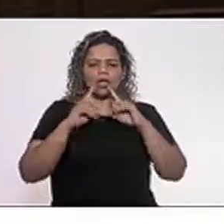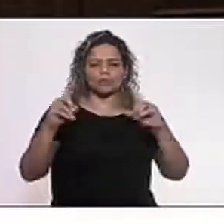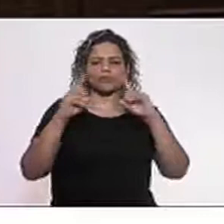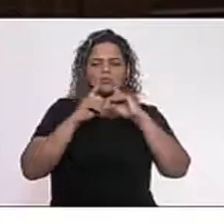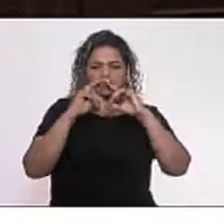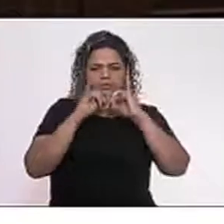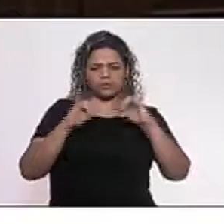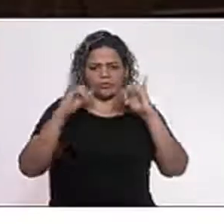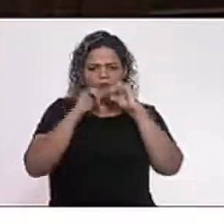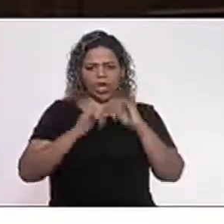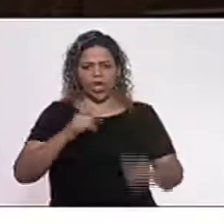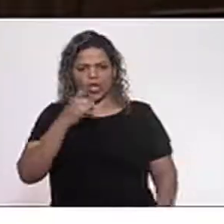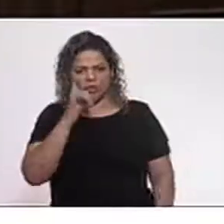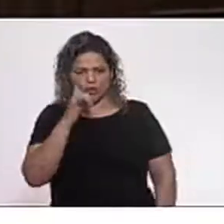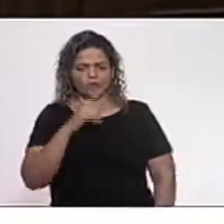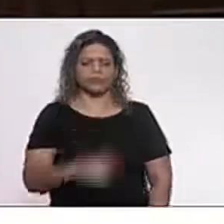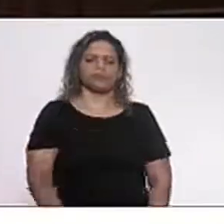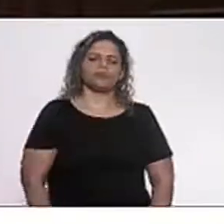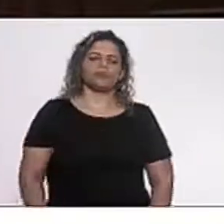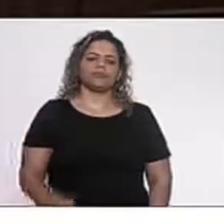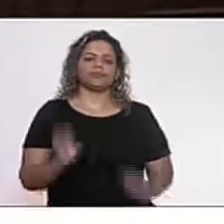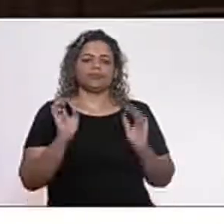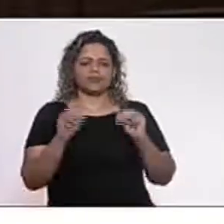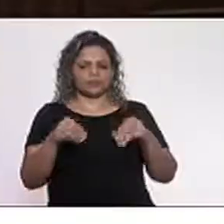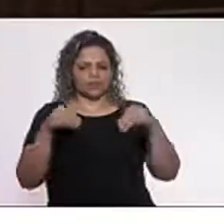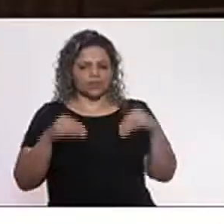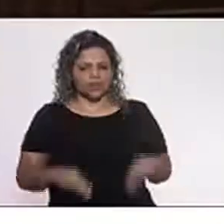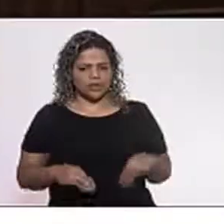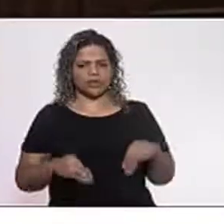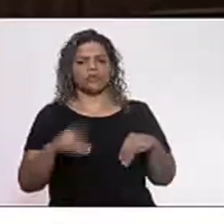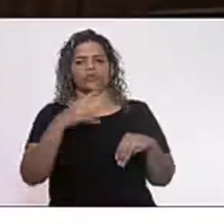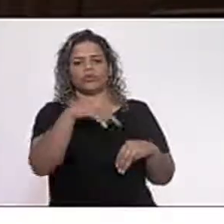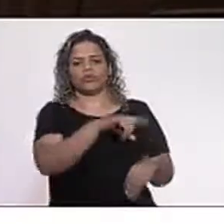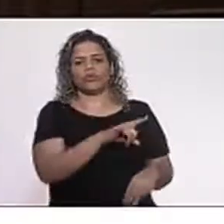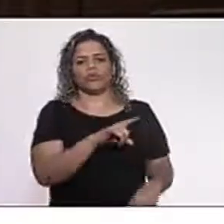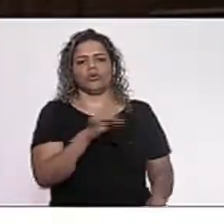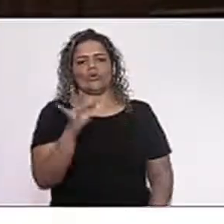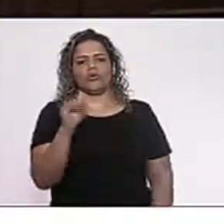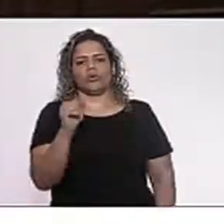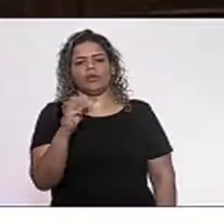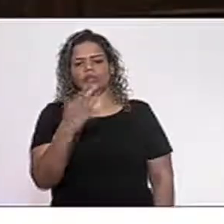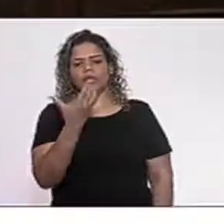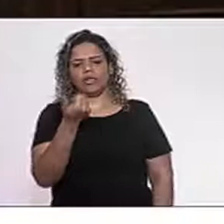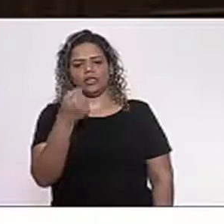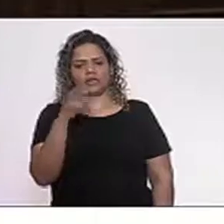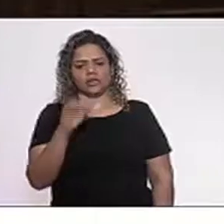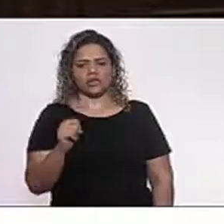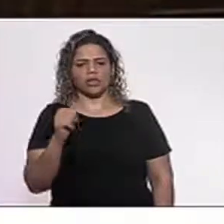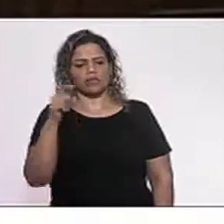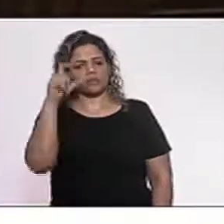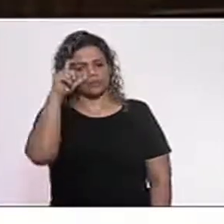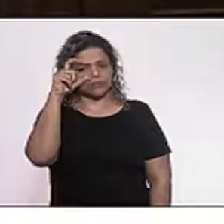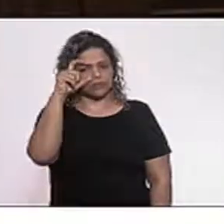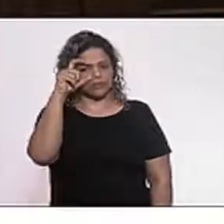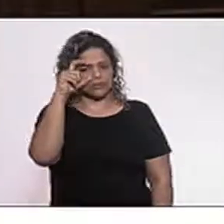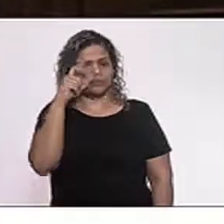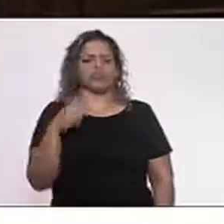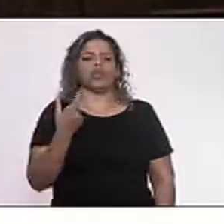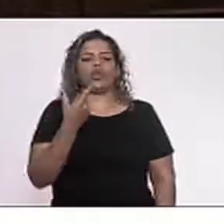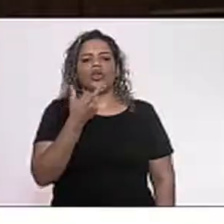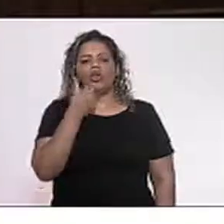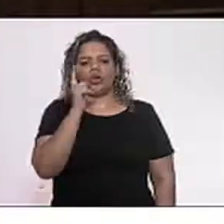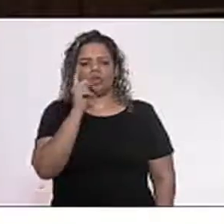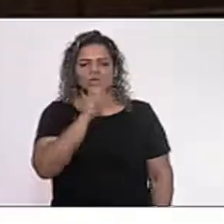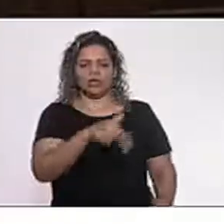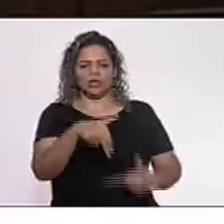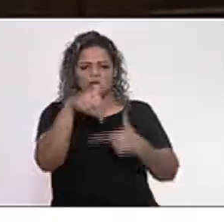declarações feitas na data de ontem pelo ministro fascista Sérgio Moro. Eu ontem usei a